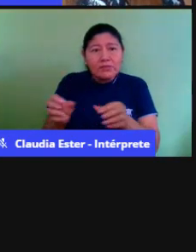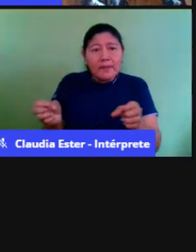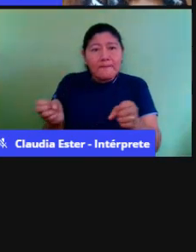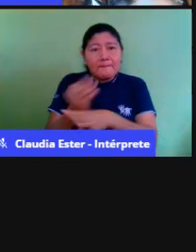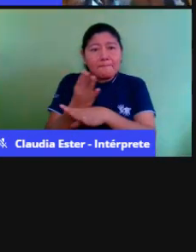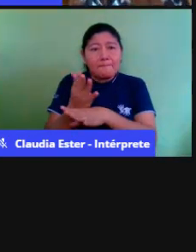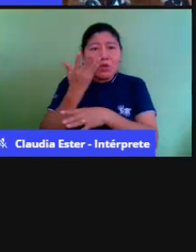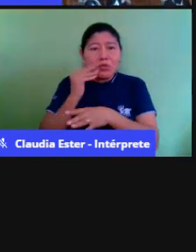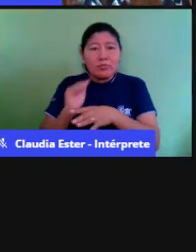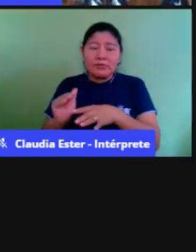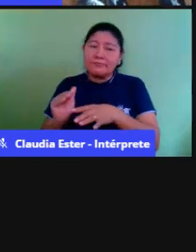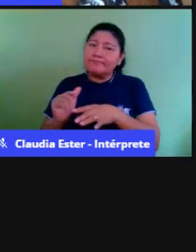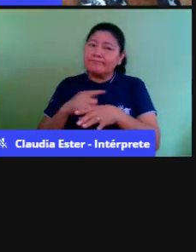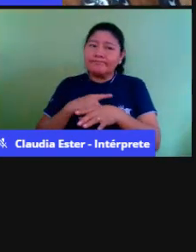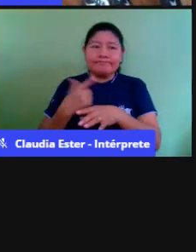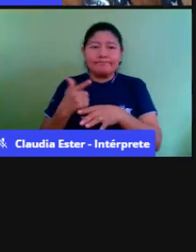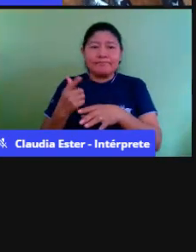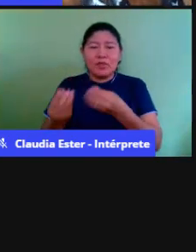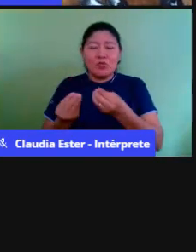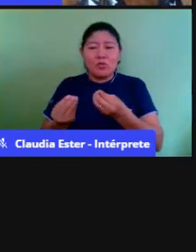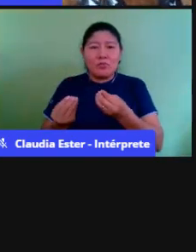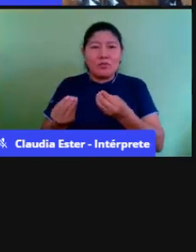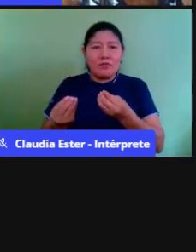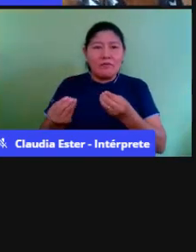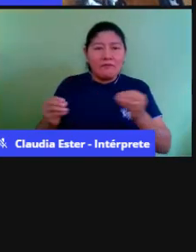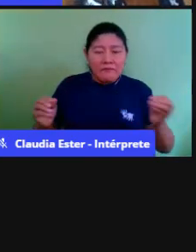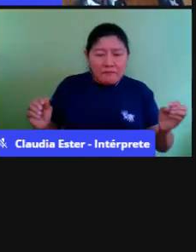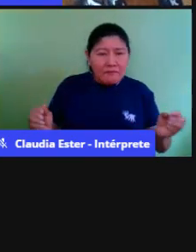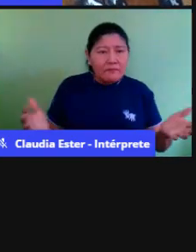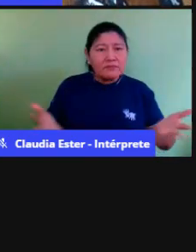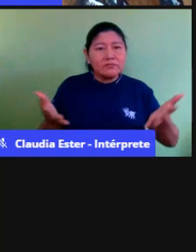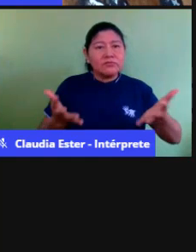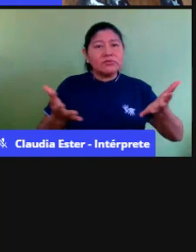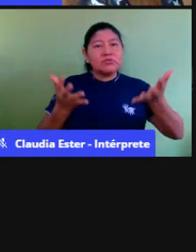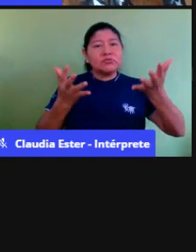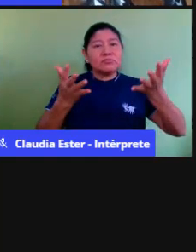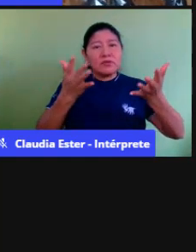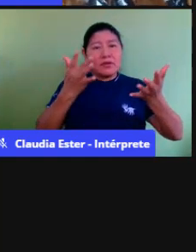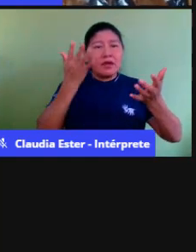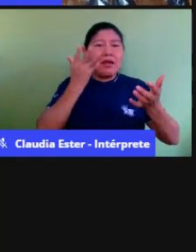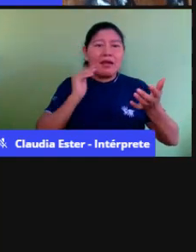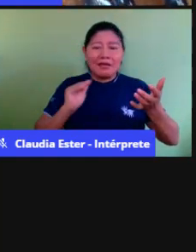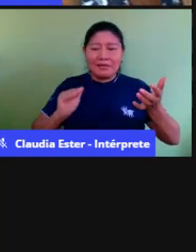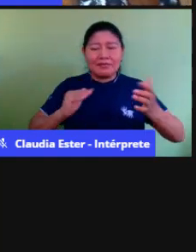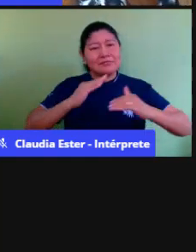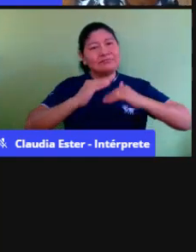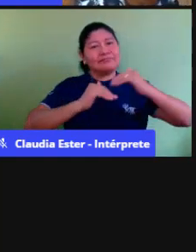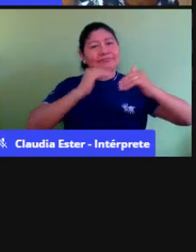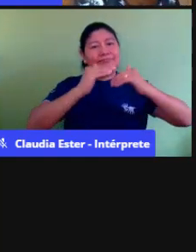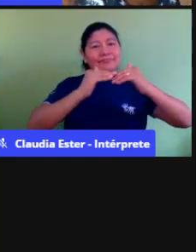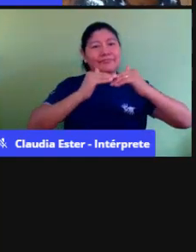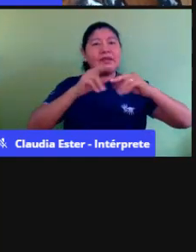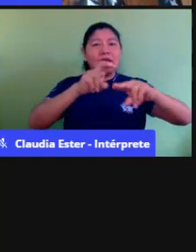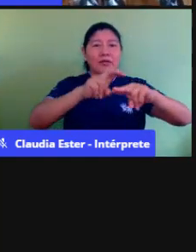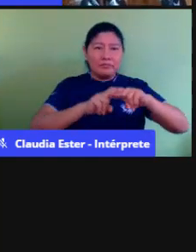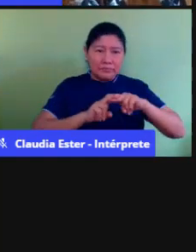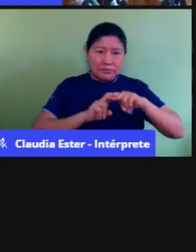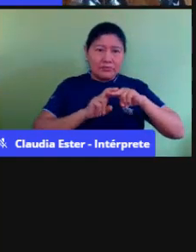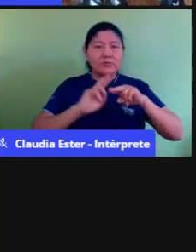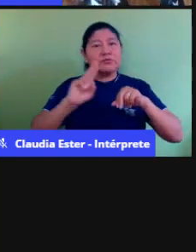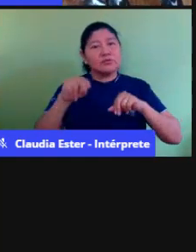Não aflora as experiências dessa criança. Então, quando nós oferecemos para as nossas crianças